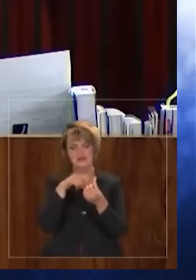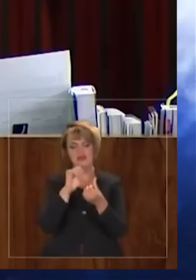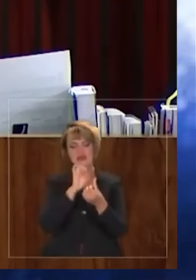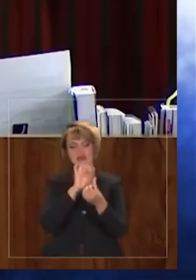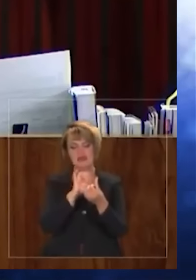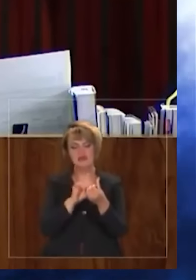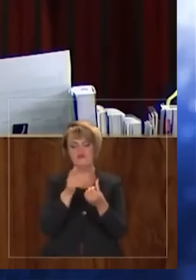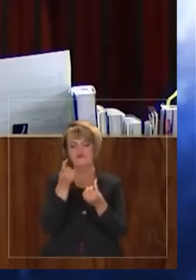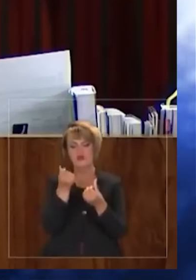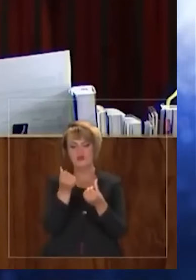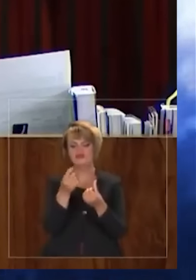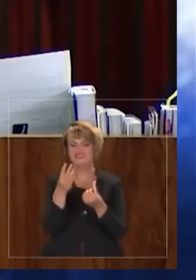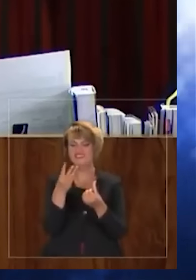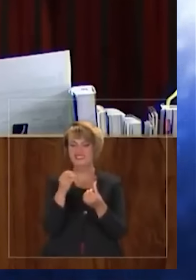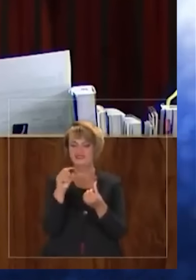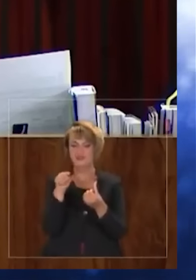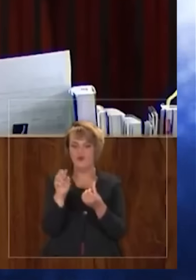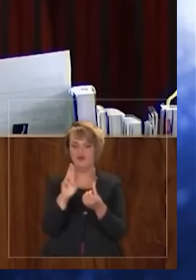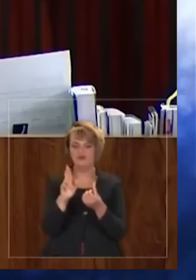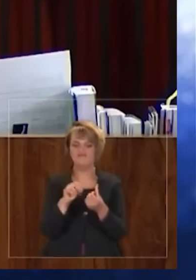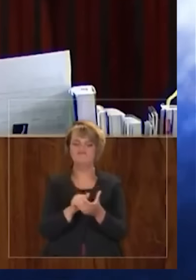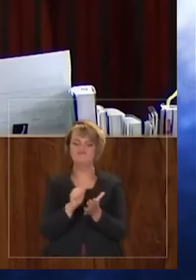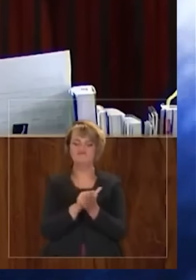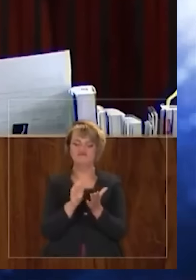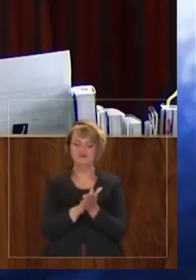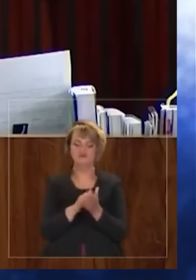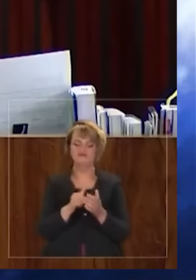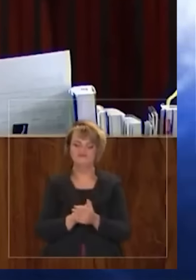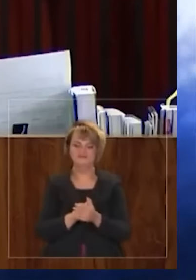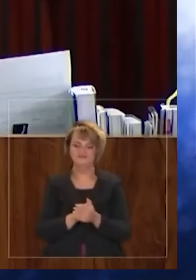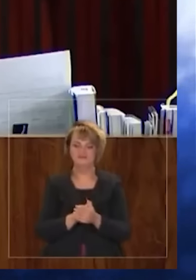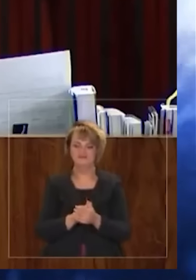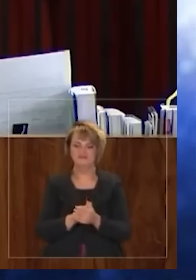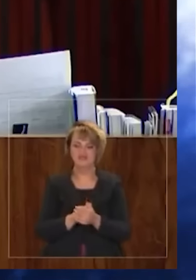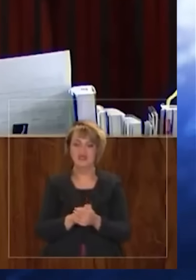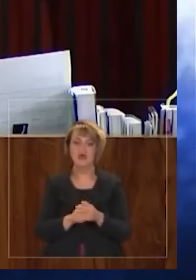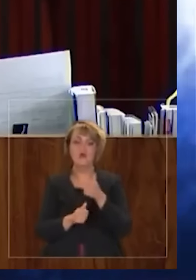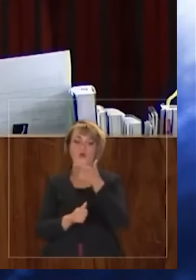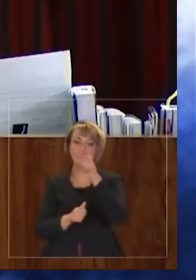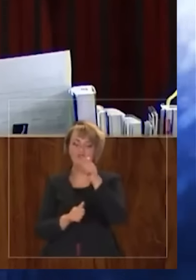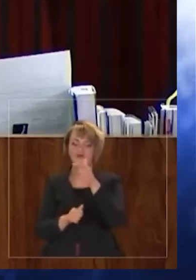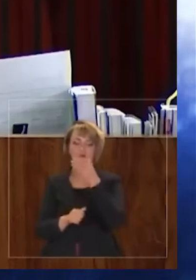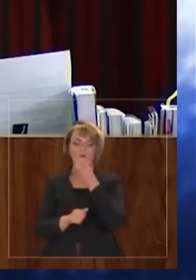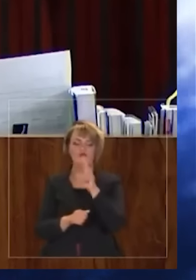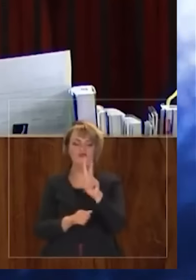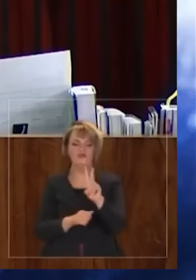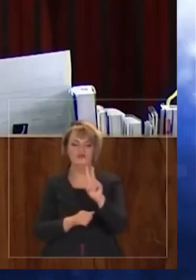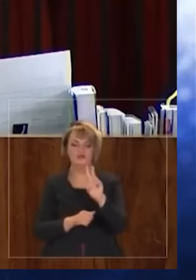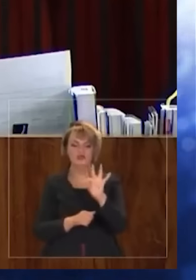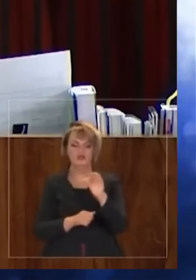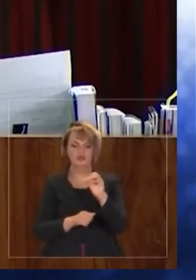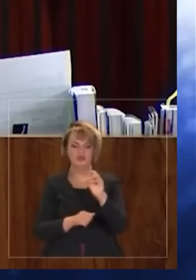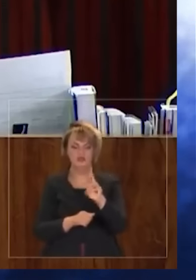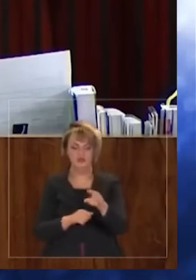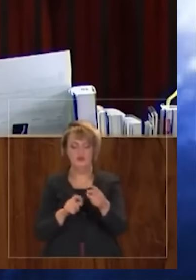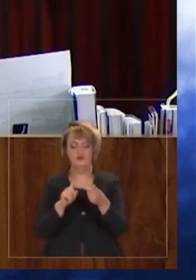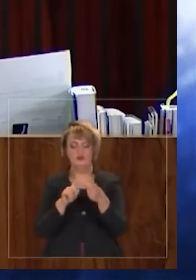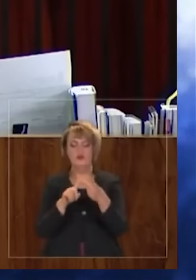cada um deles no valor de R 30.000 em relação aos representados Vittor estav